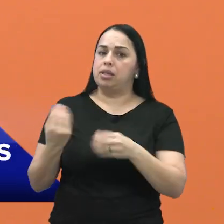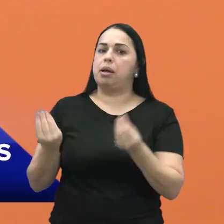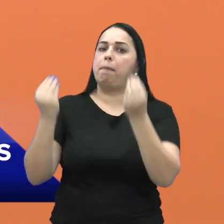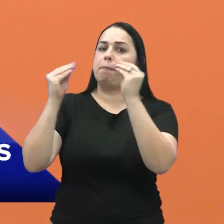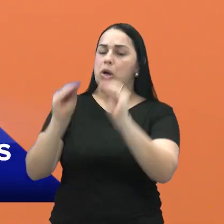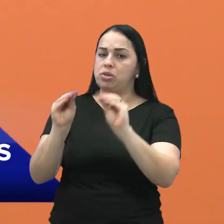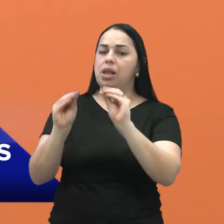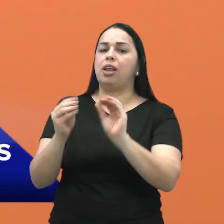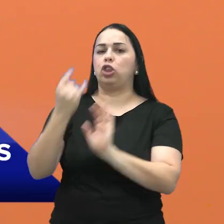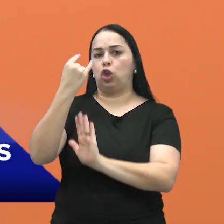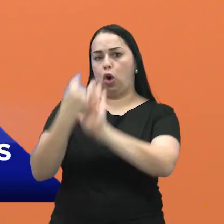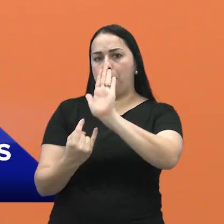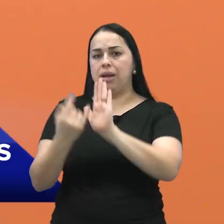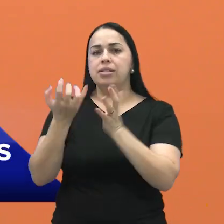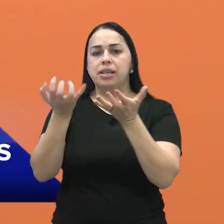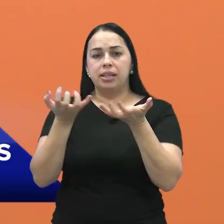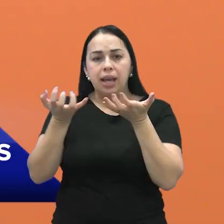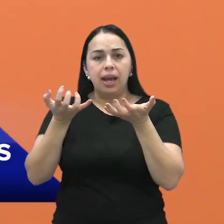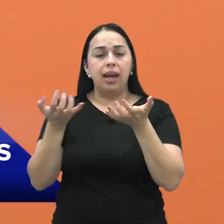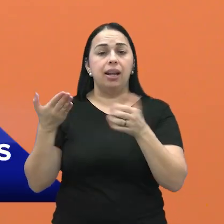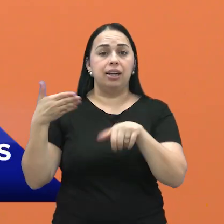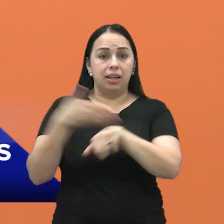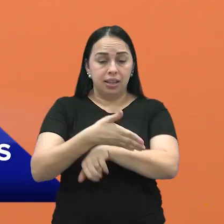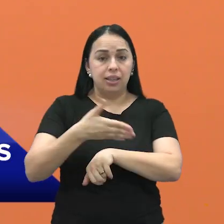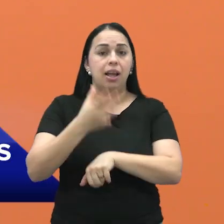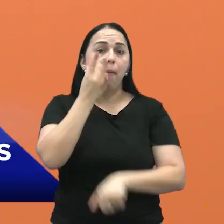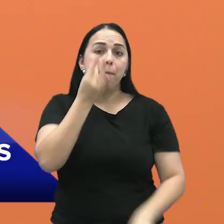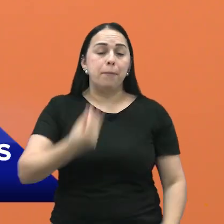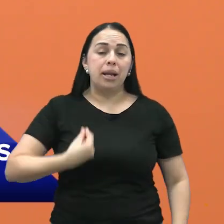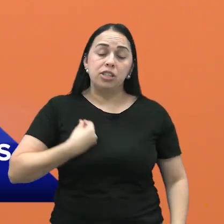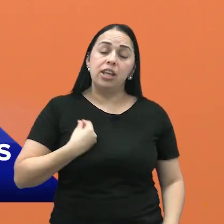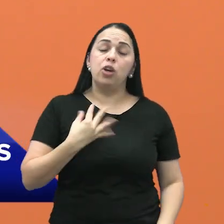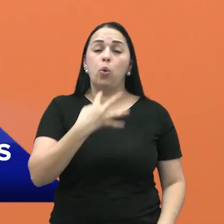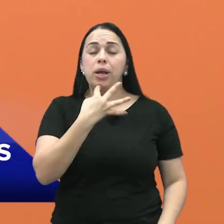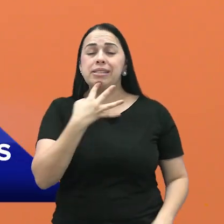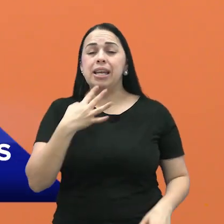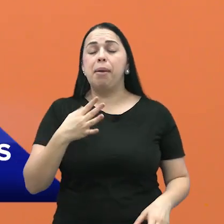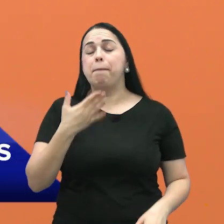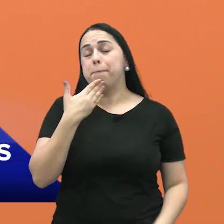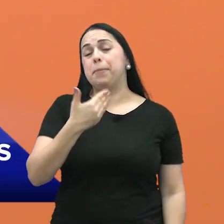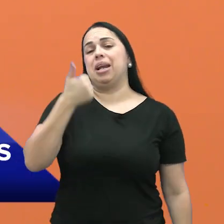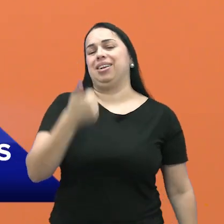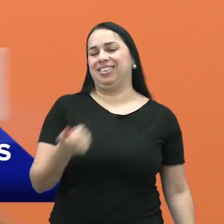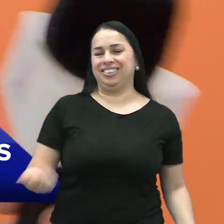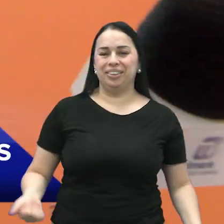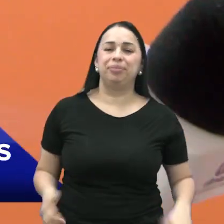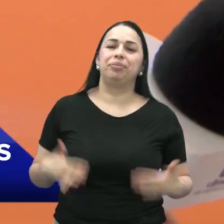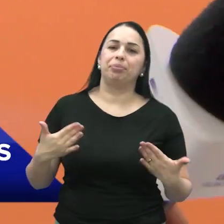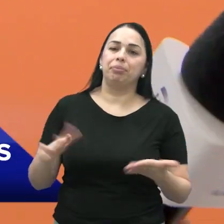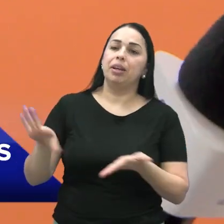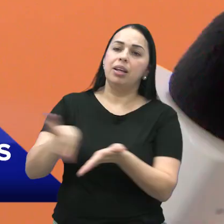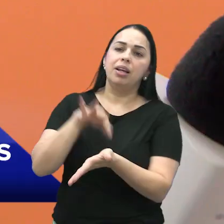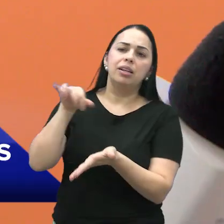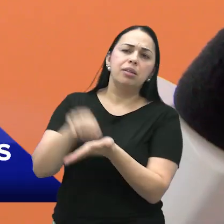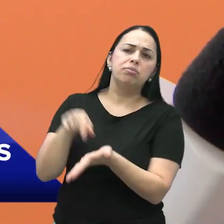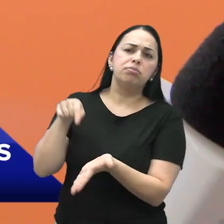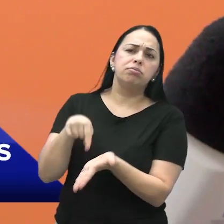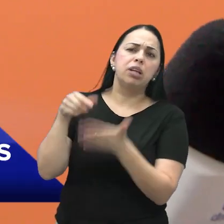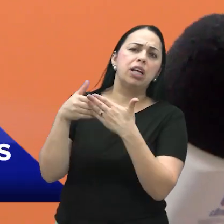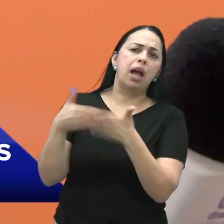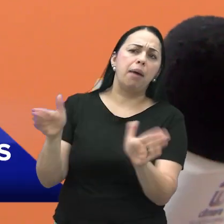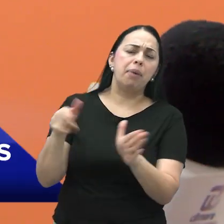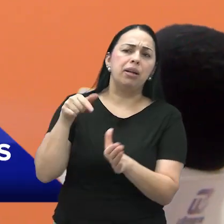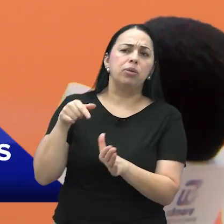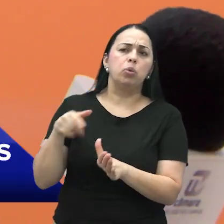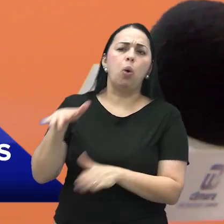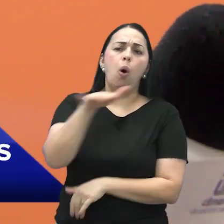que precisam ser anexados e aí se quiser tá vindo aqui no Decolar para nos conhecer, melhor ainda. E para essas inscrições que estão